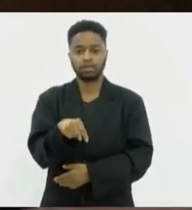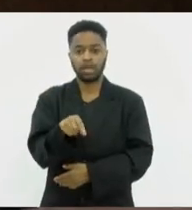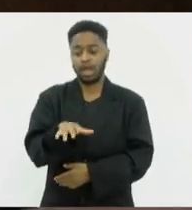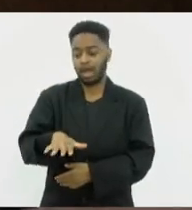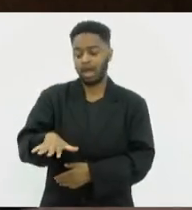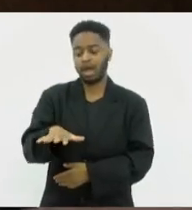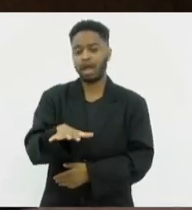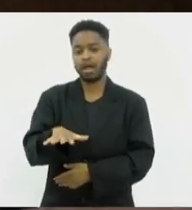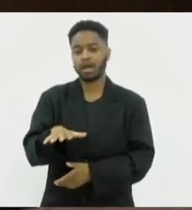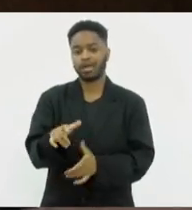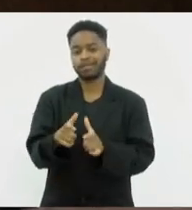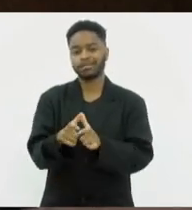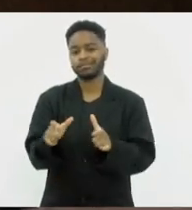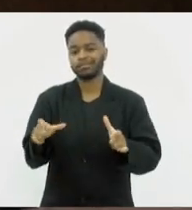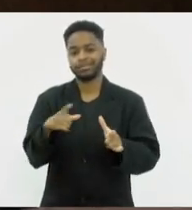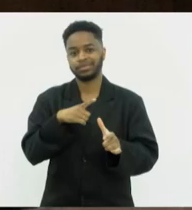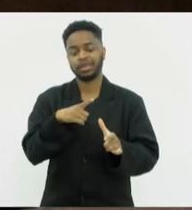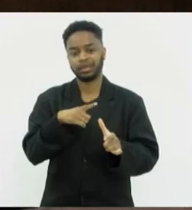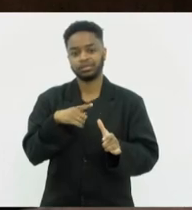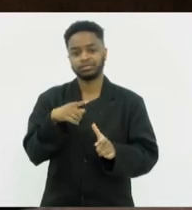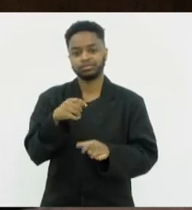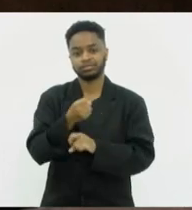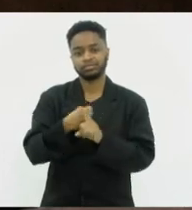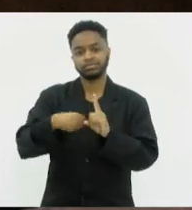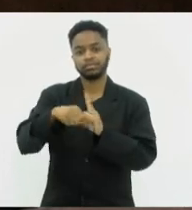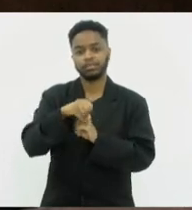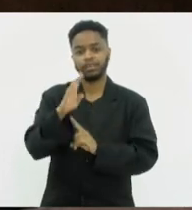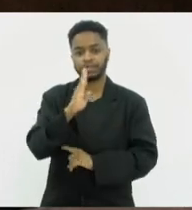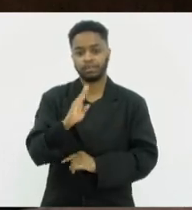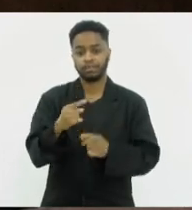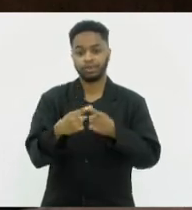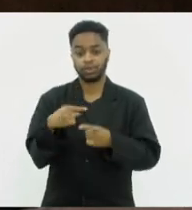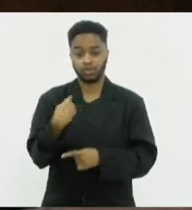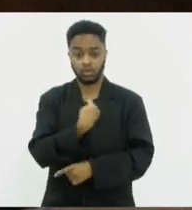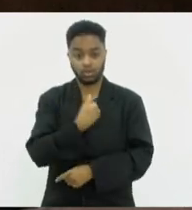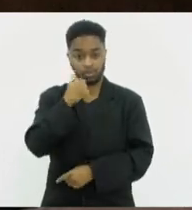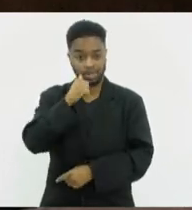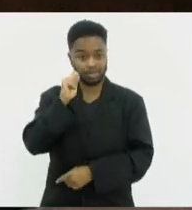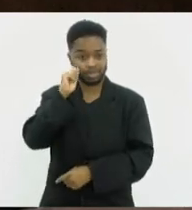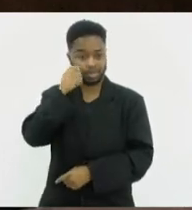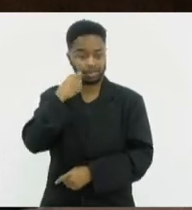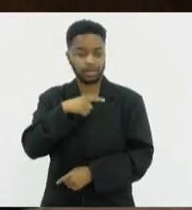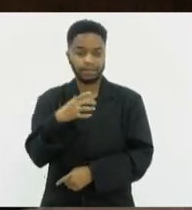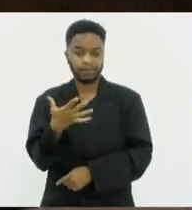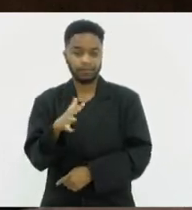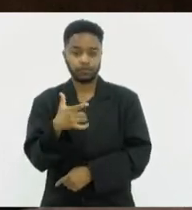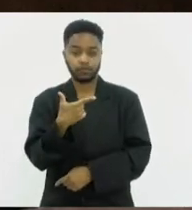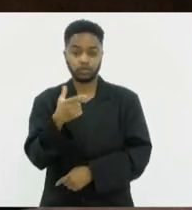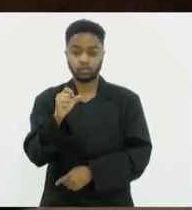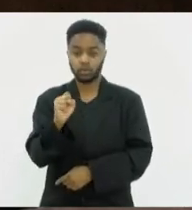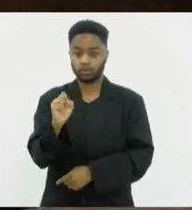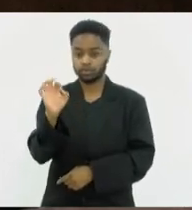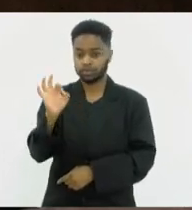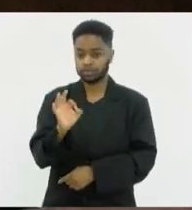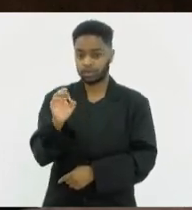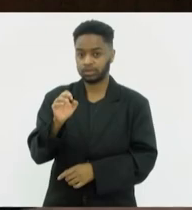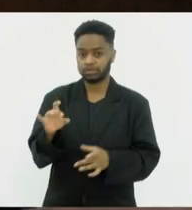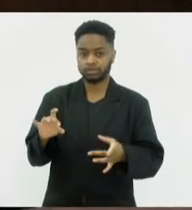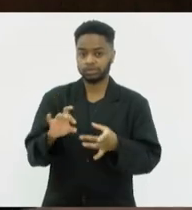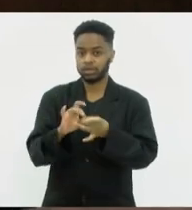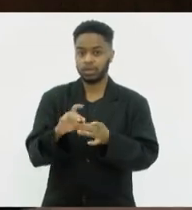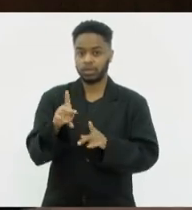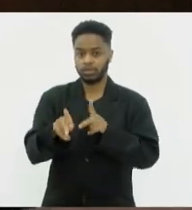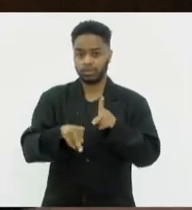segmento é maioria na sociedade brasileira. Nós, mulheres negras, somos aproximadamente 28% da população. E